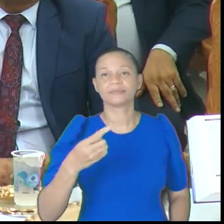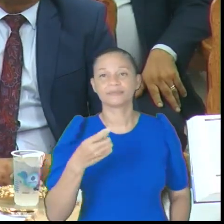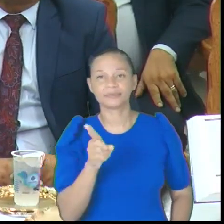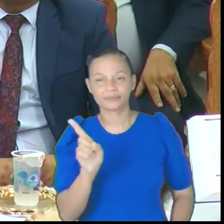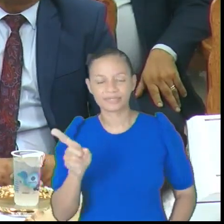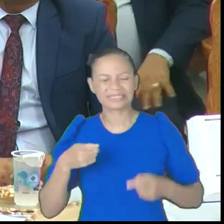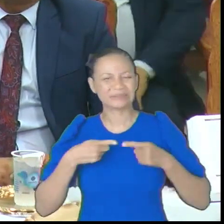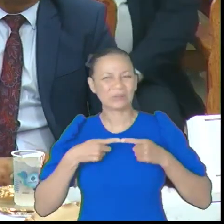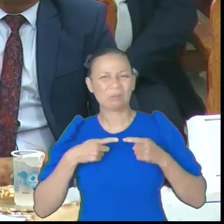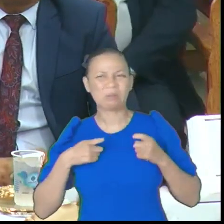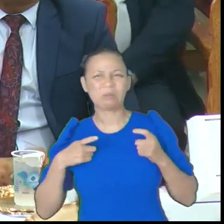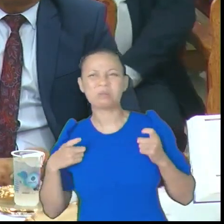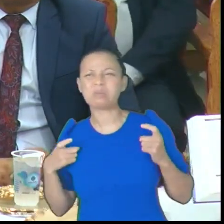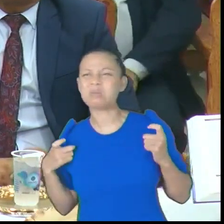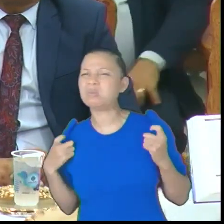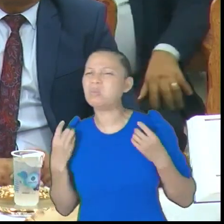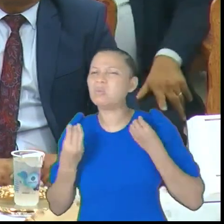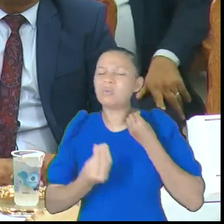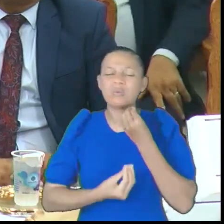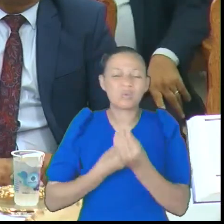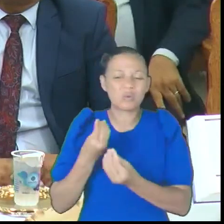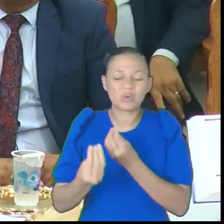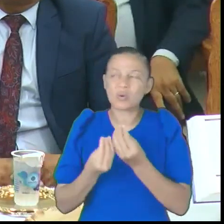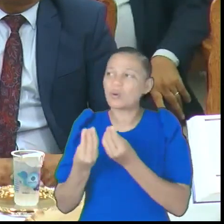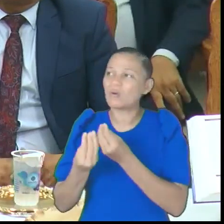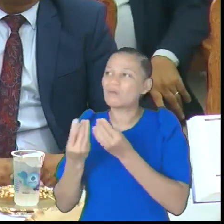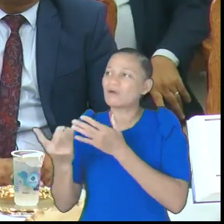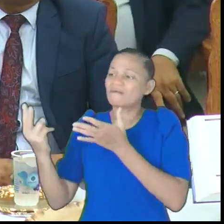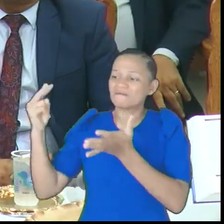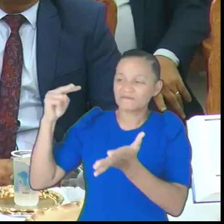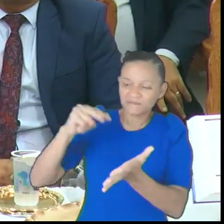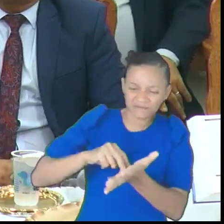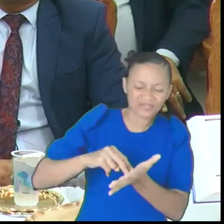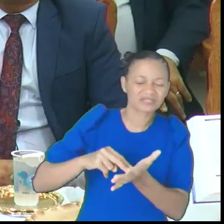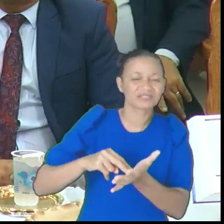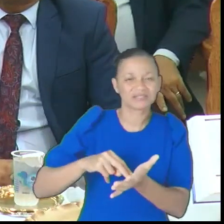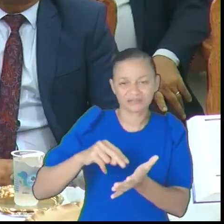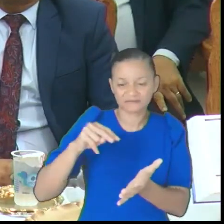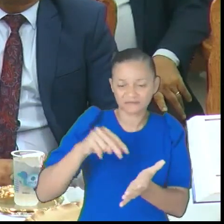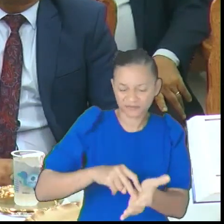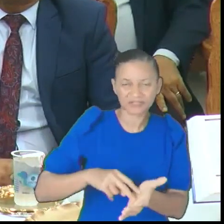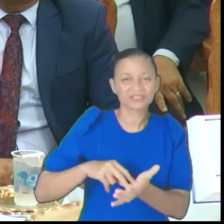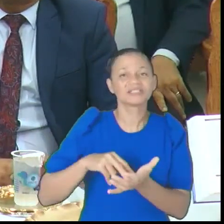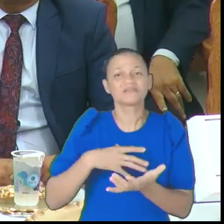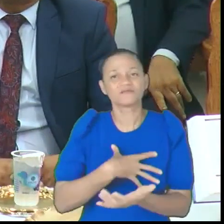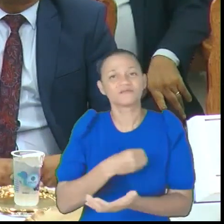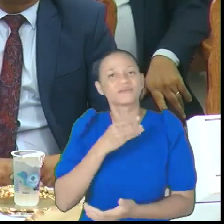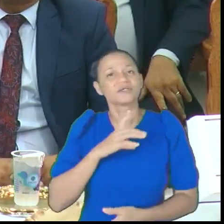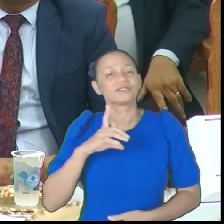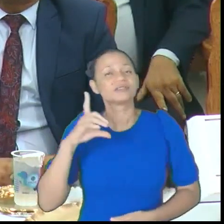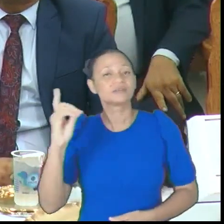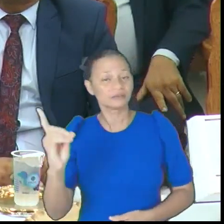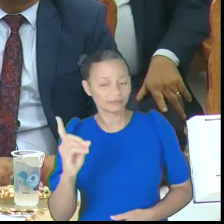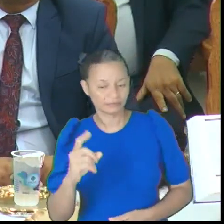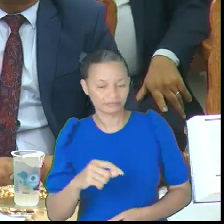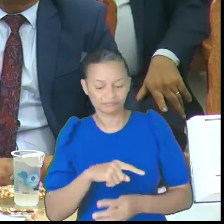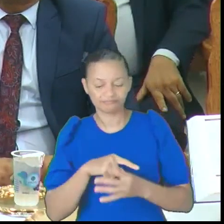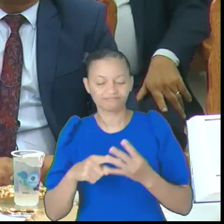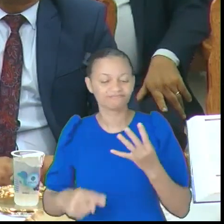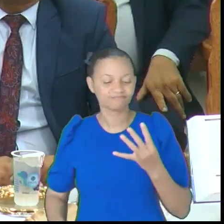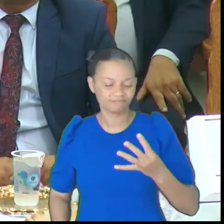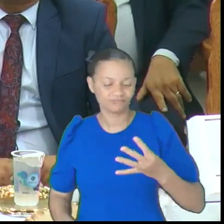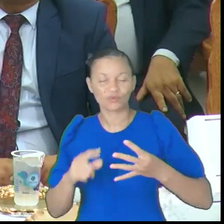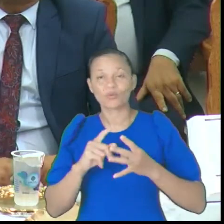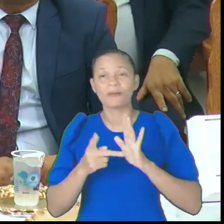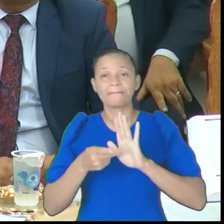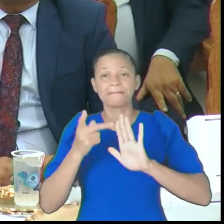mensagem sobre a vinda do Filho do Homem. E na mensagem sobre a vinda do Filho do Homem, ele profere 4